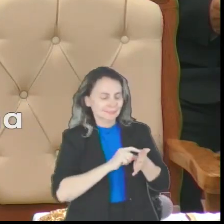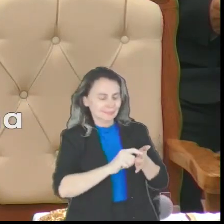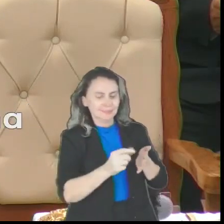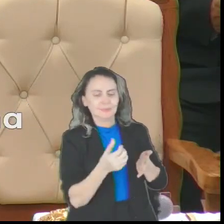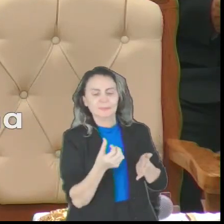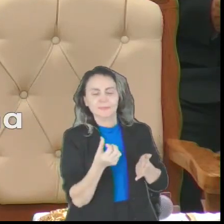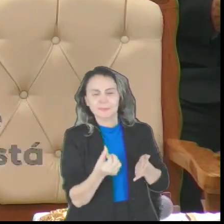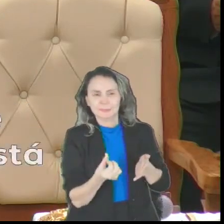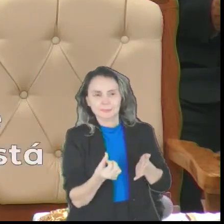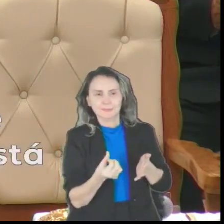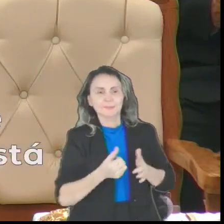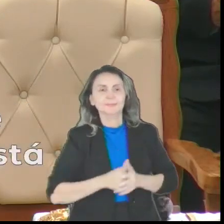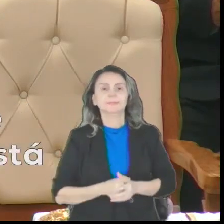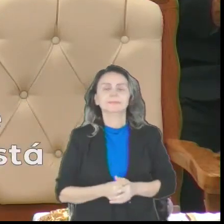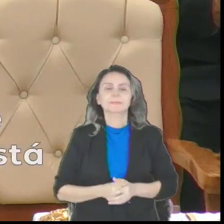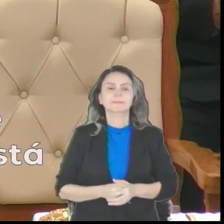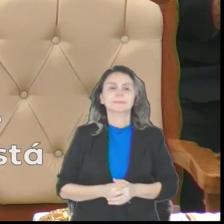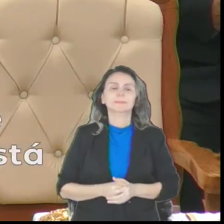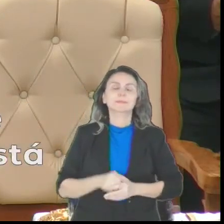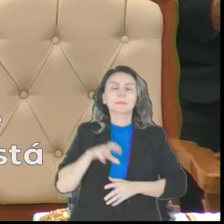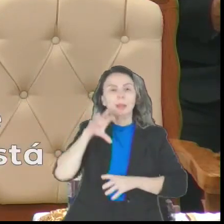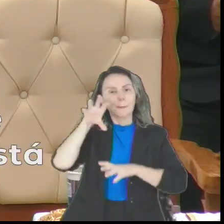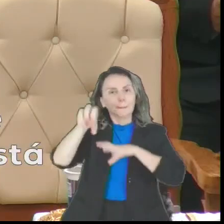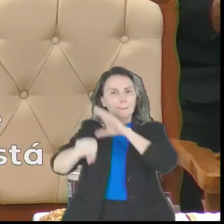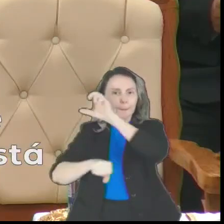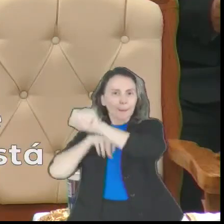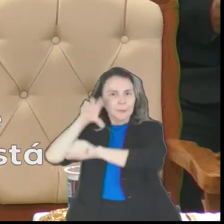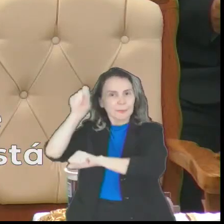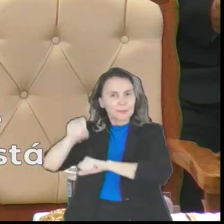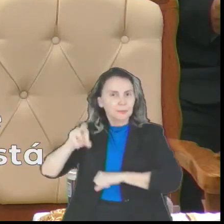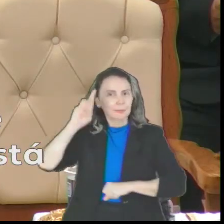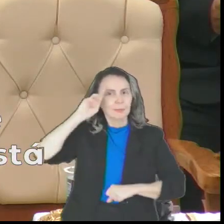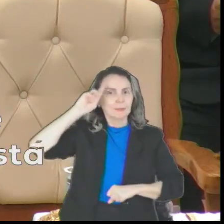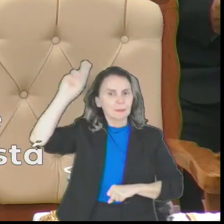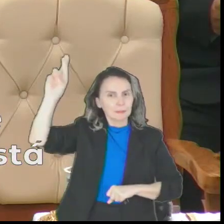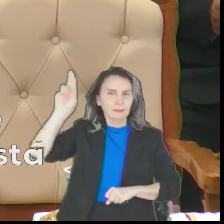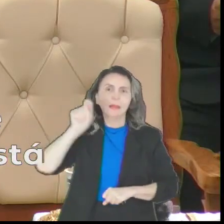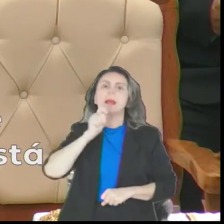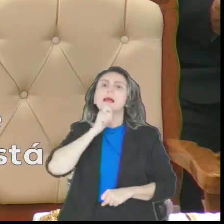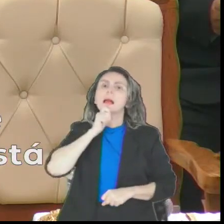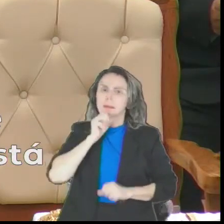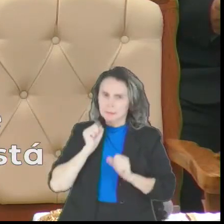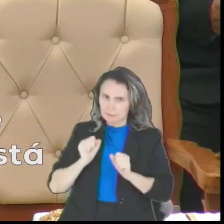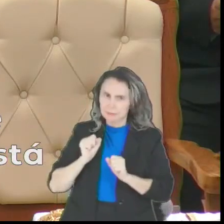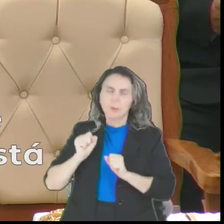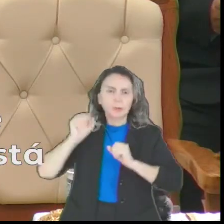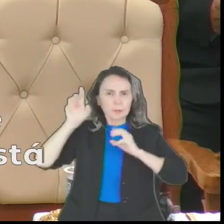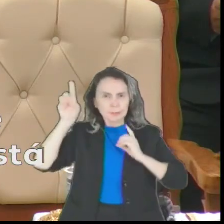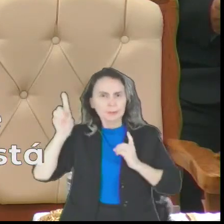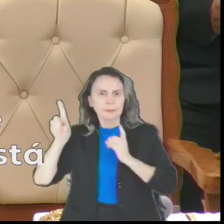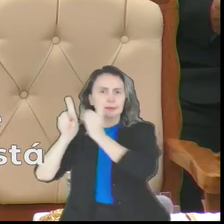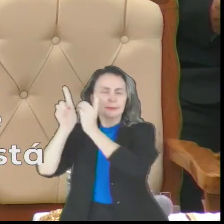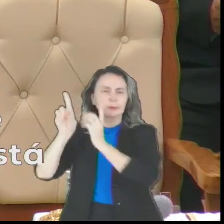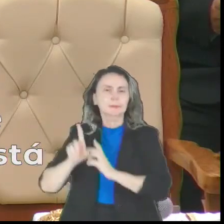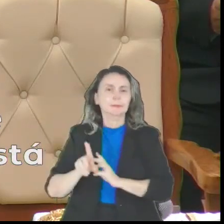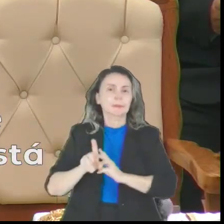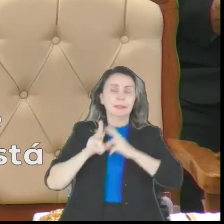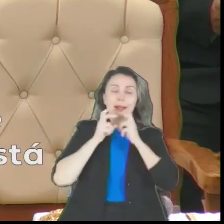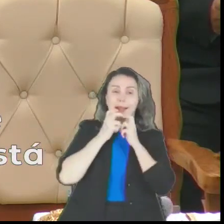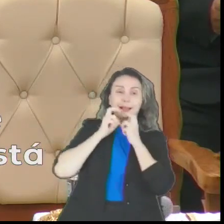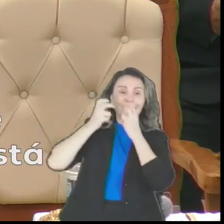6. Buscai ao Senhor enquanto se pode achar. Invocai-o